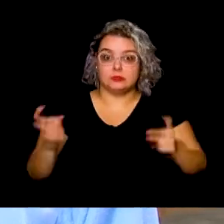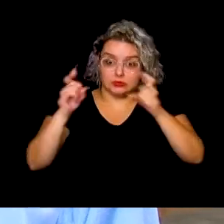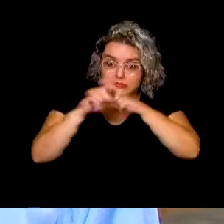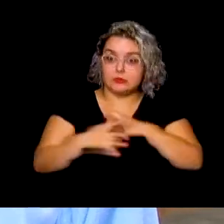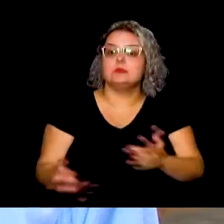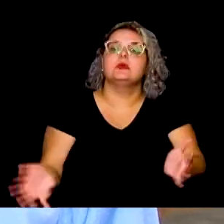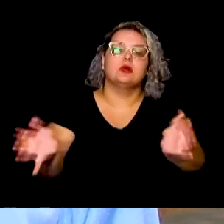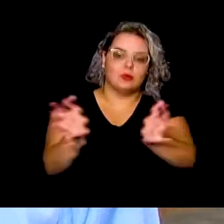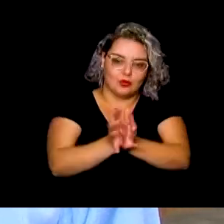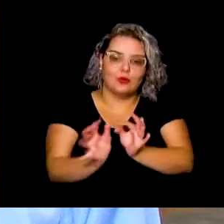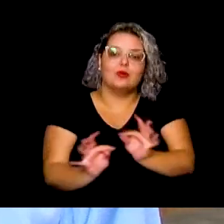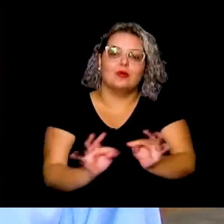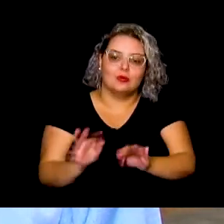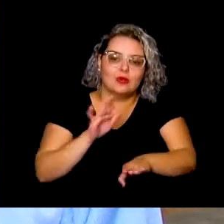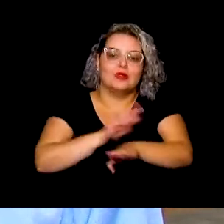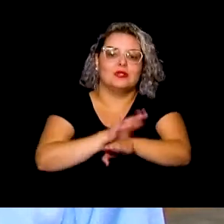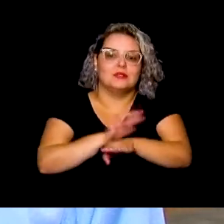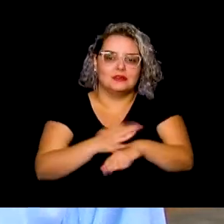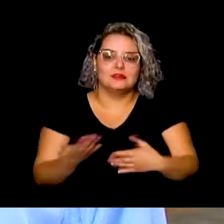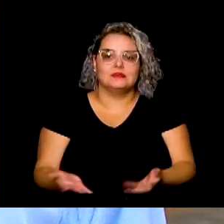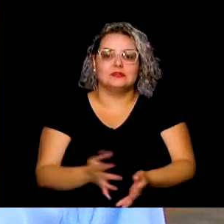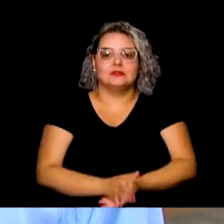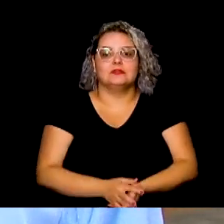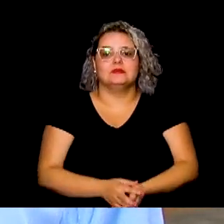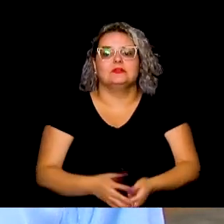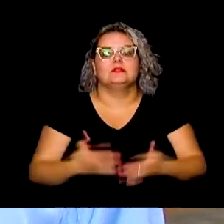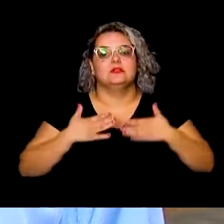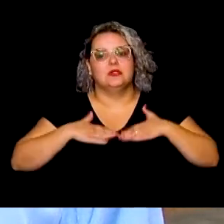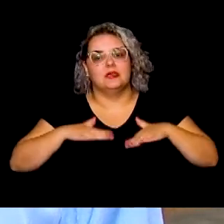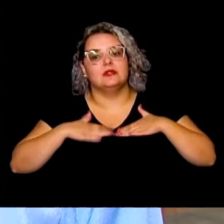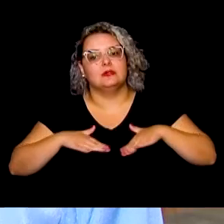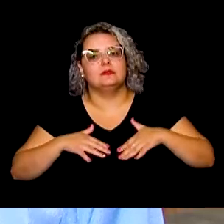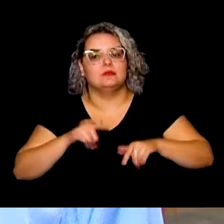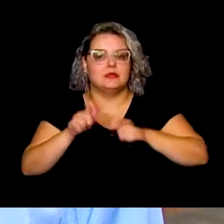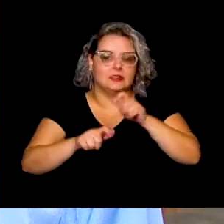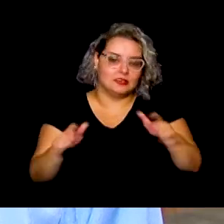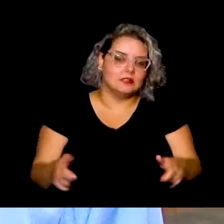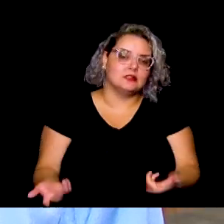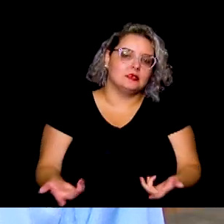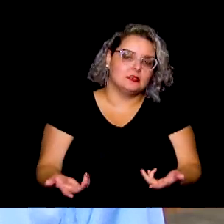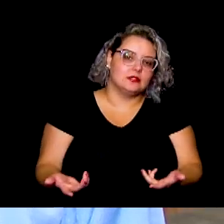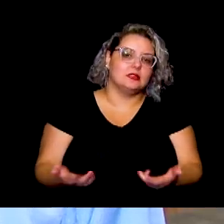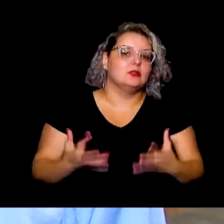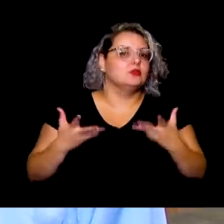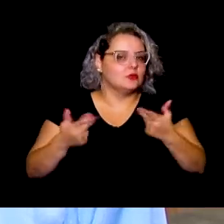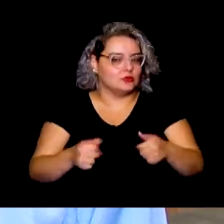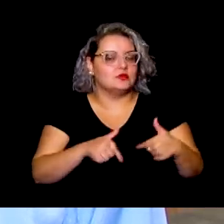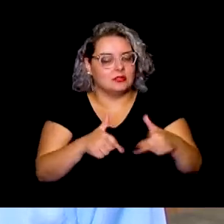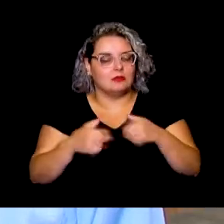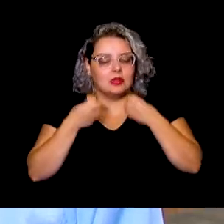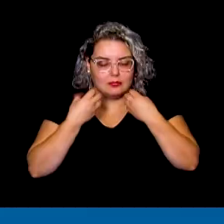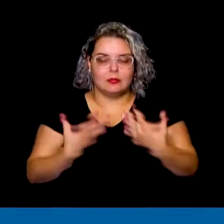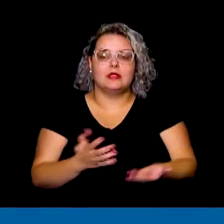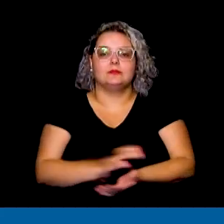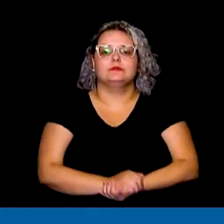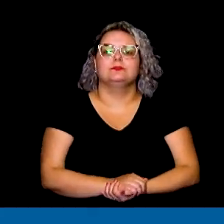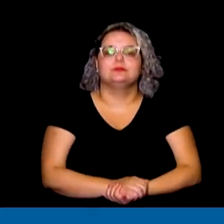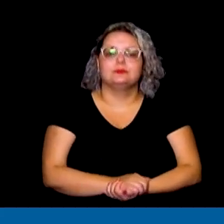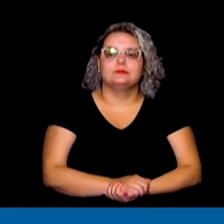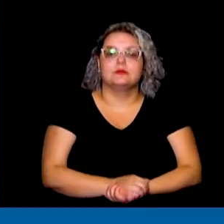mas a gente está preparado tem um corpo técnico para estar ajudando e tranquilizando para que as coisas saem melhores possível